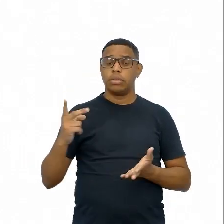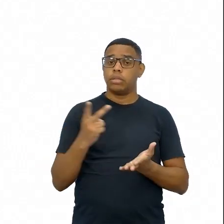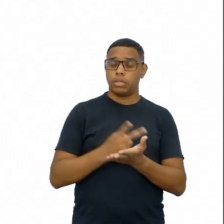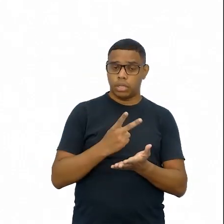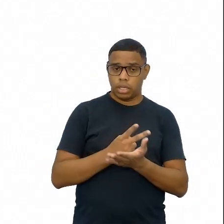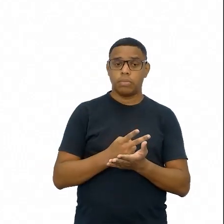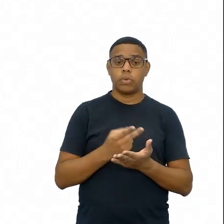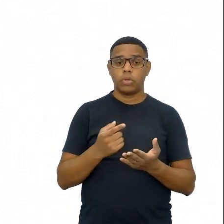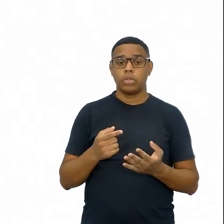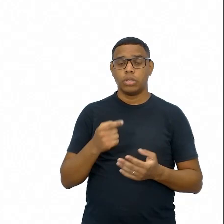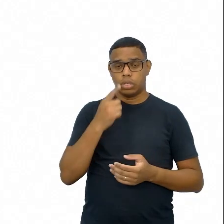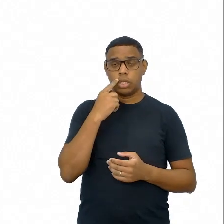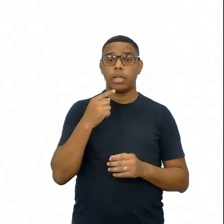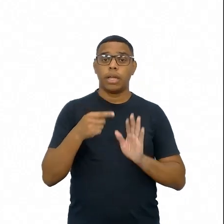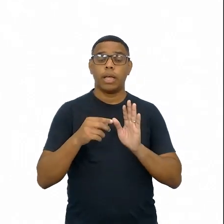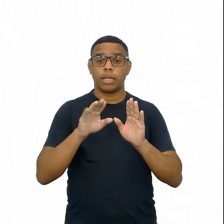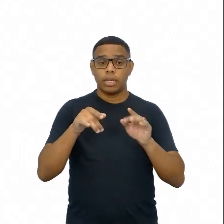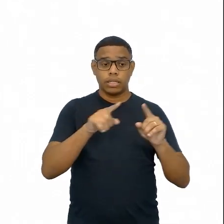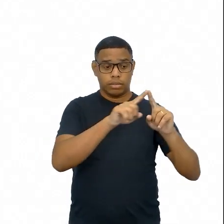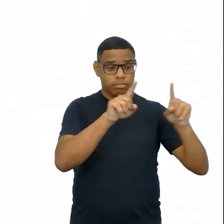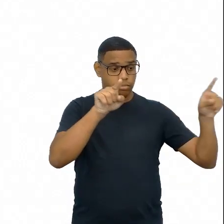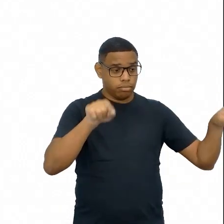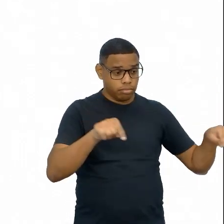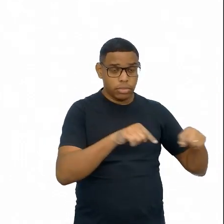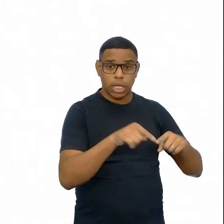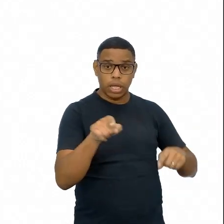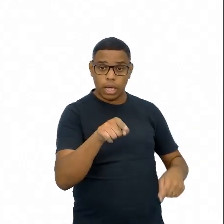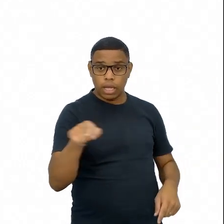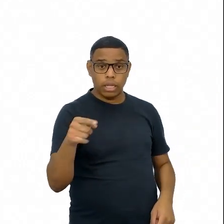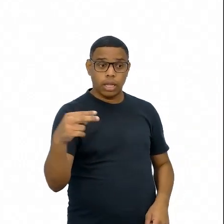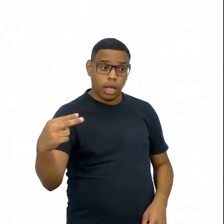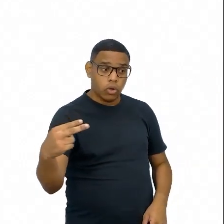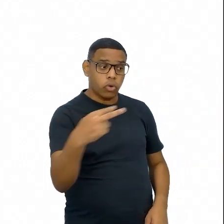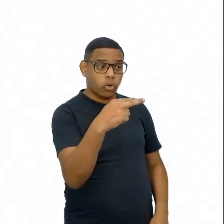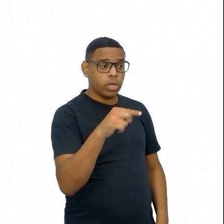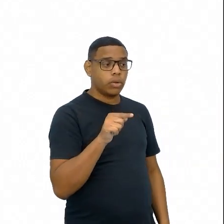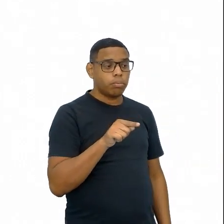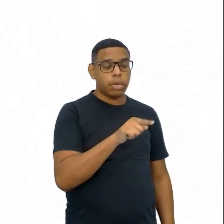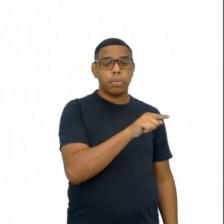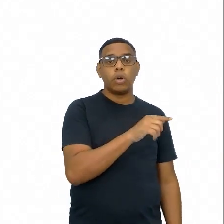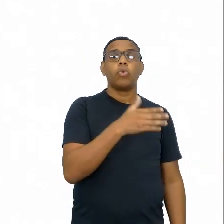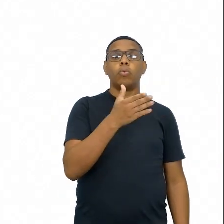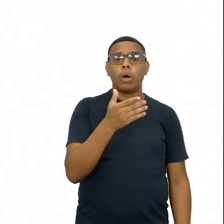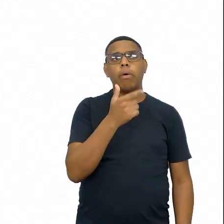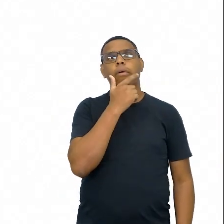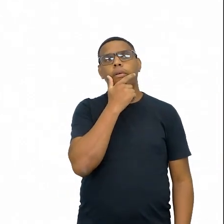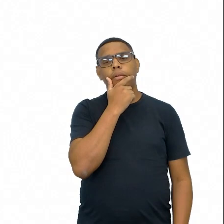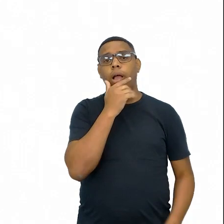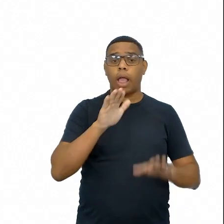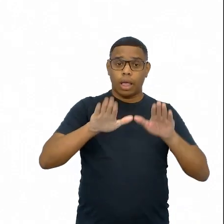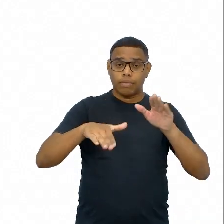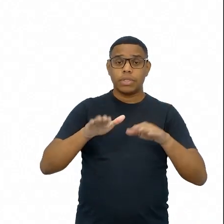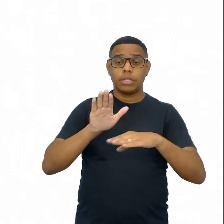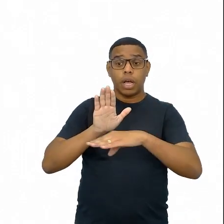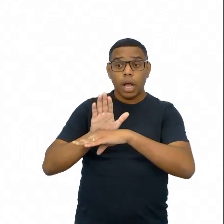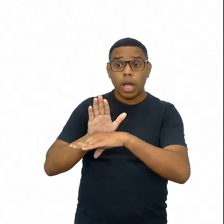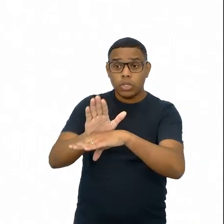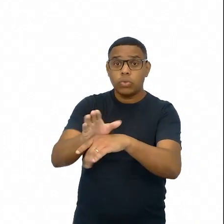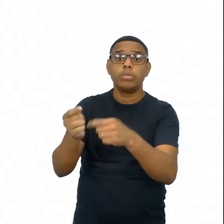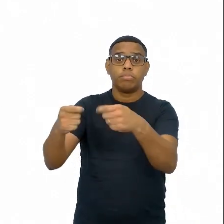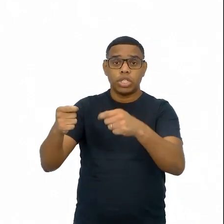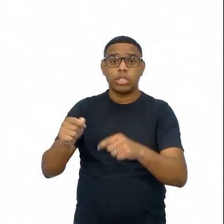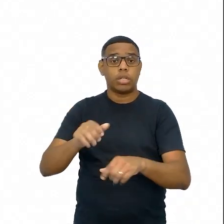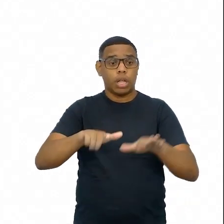ao quadro numérico, porque é a criança, gente, que vai precisar desse apoio, né? Outras já não